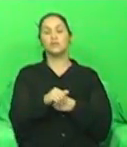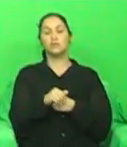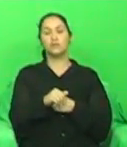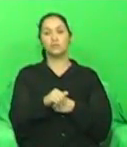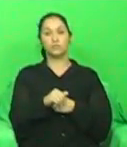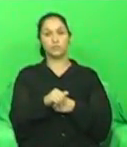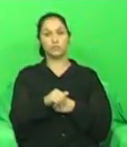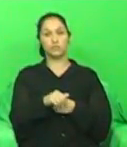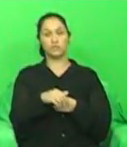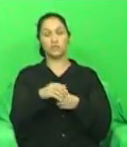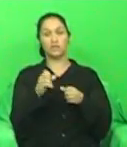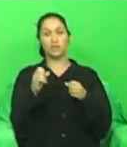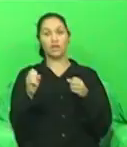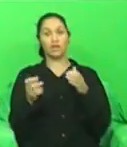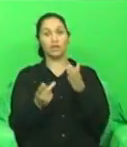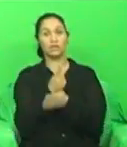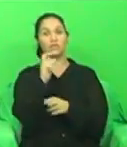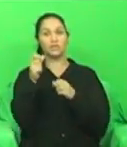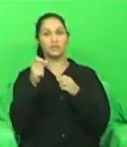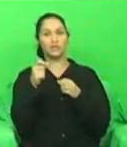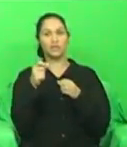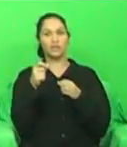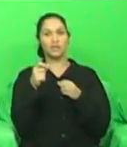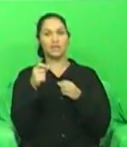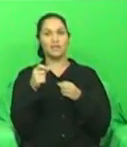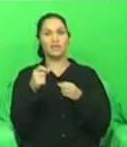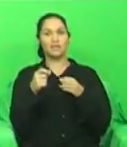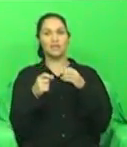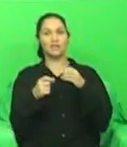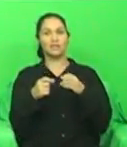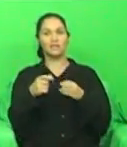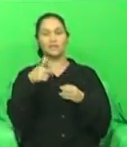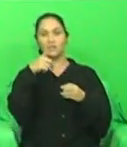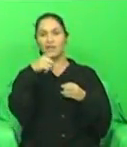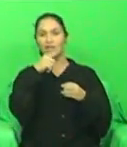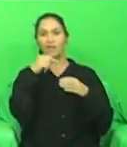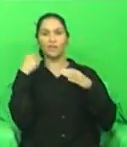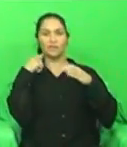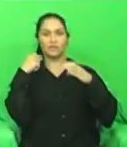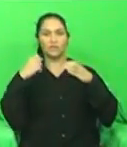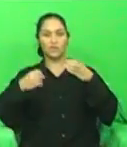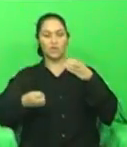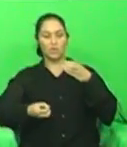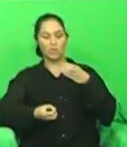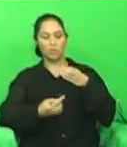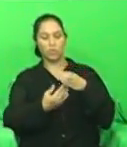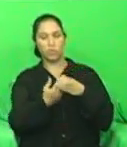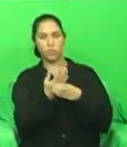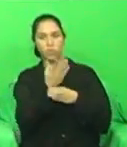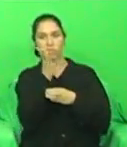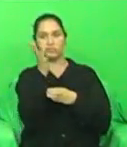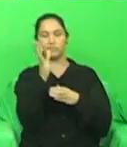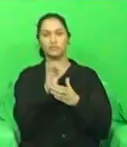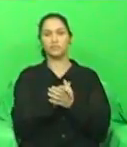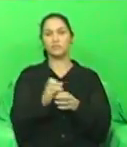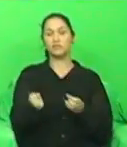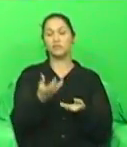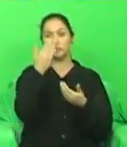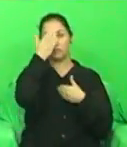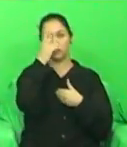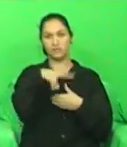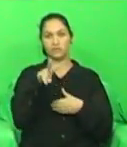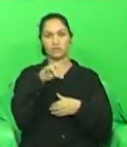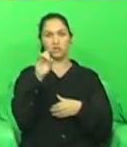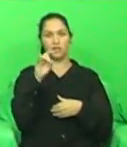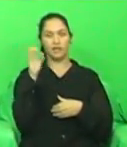retornando invadindo suas casas e sem contrato nessa época do ano fica difícil para contribuir com o treinador com o